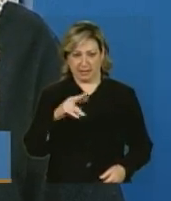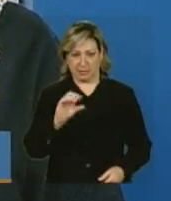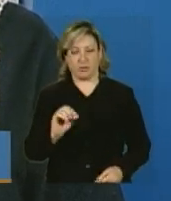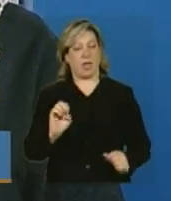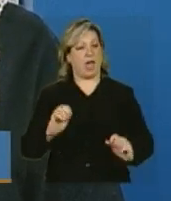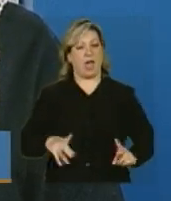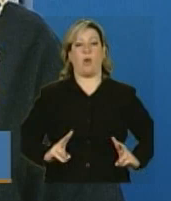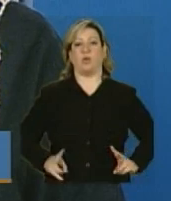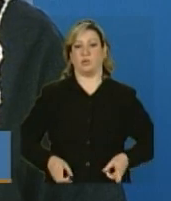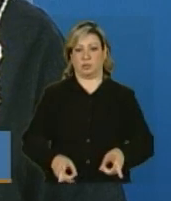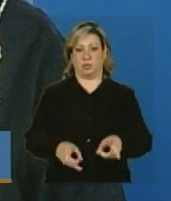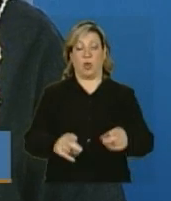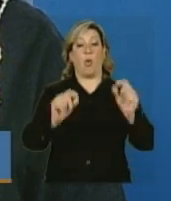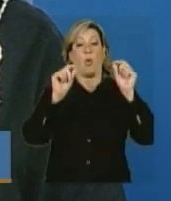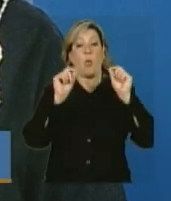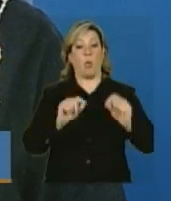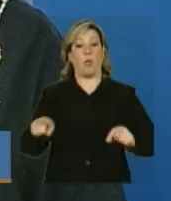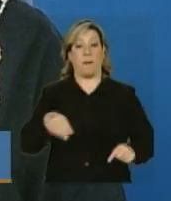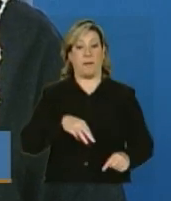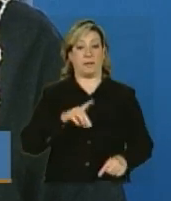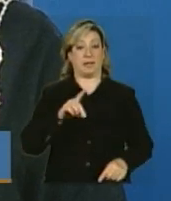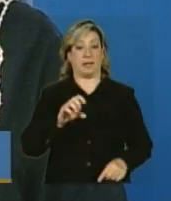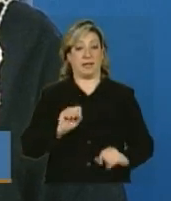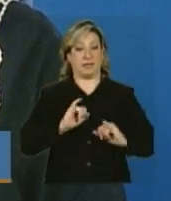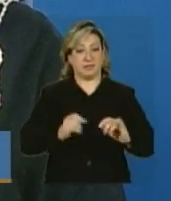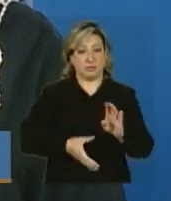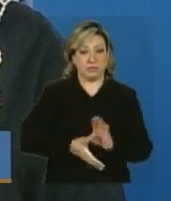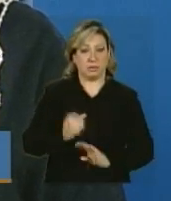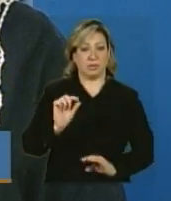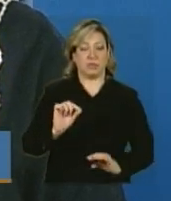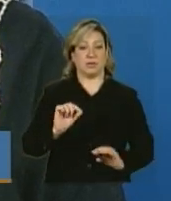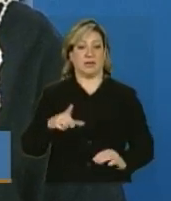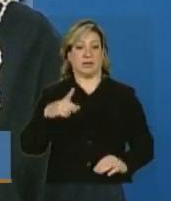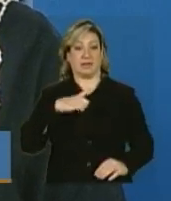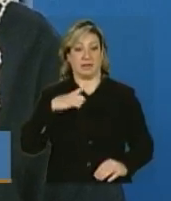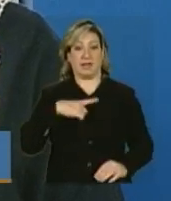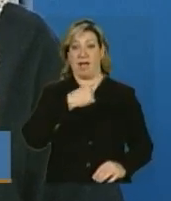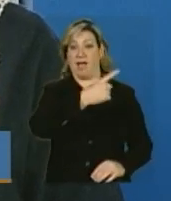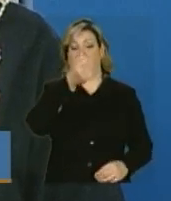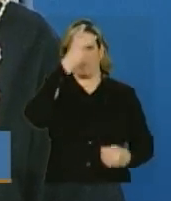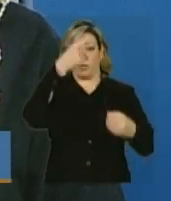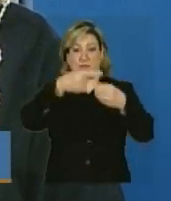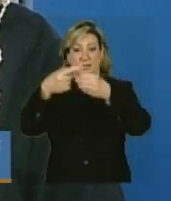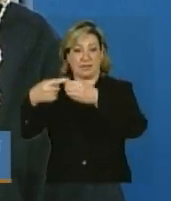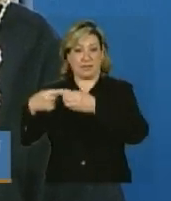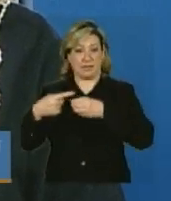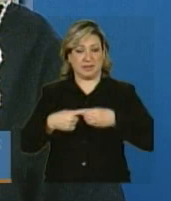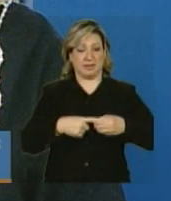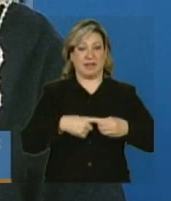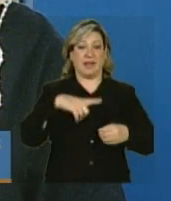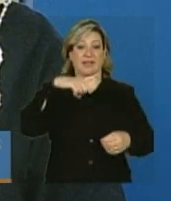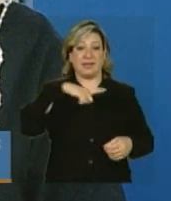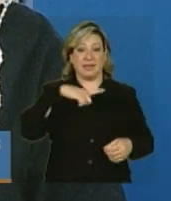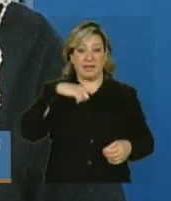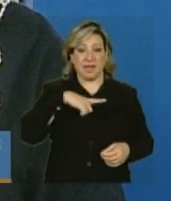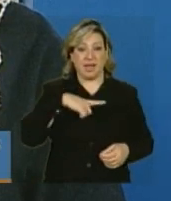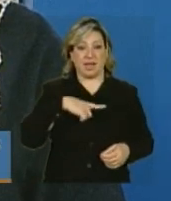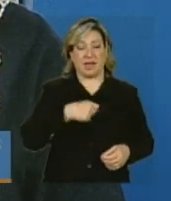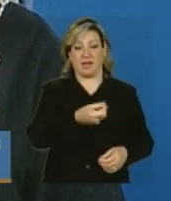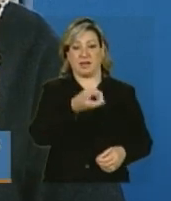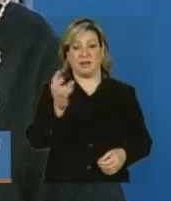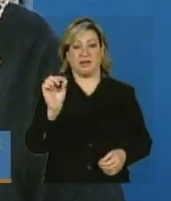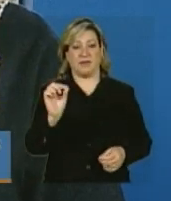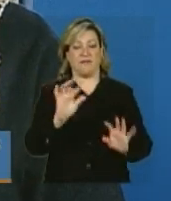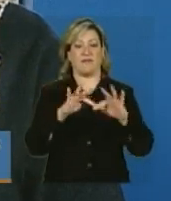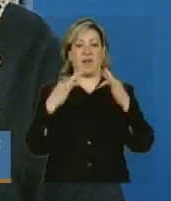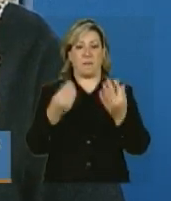Ministério recomenda é que, enquanto existir dentro da jurisdição de cada município uma família de baixa renda